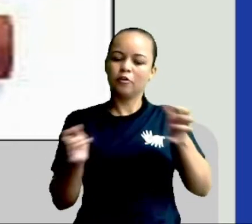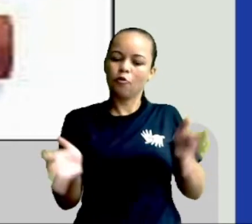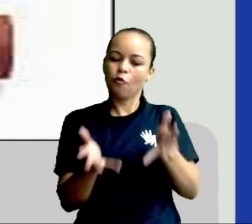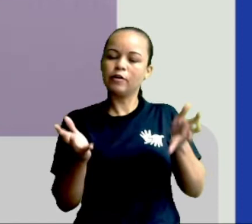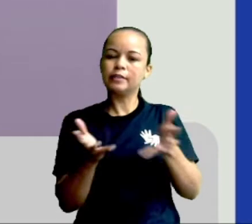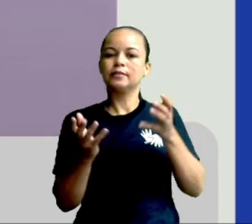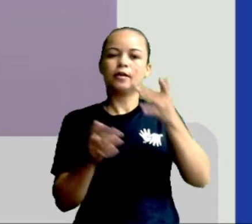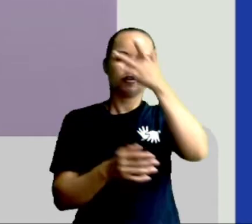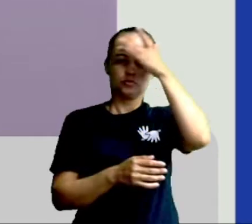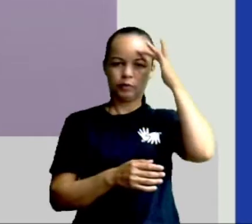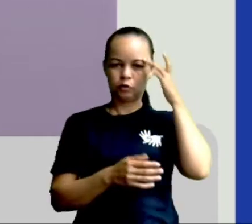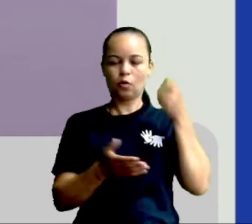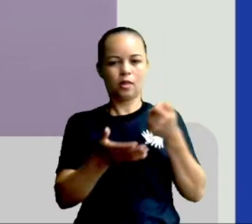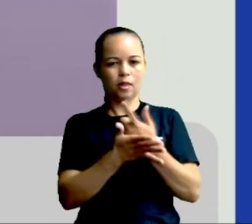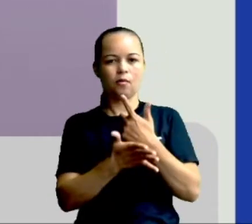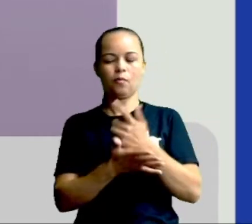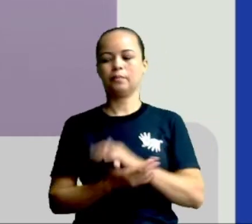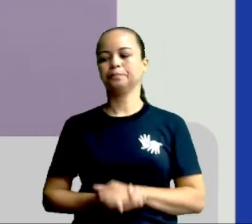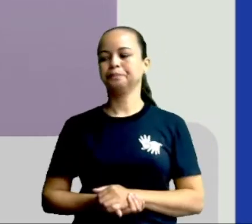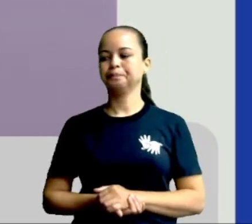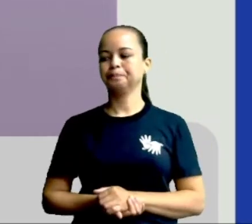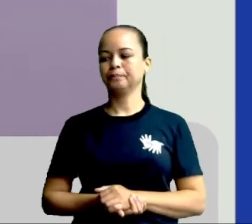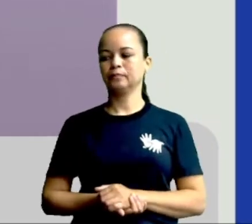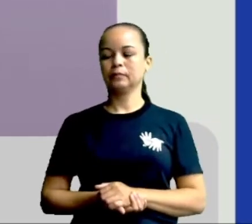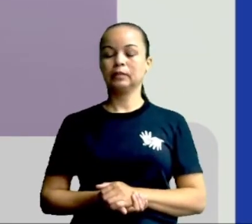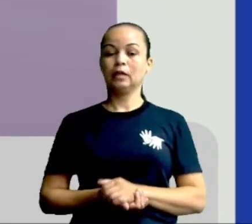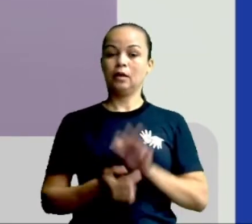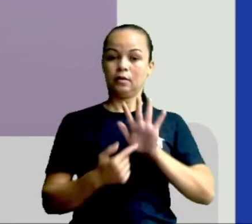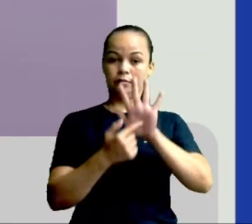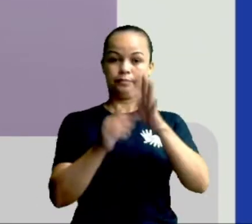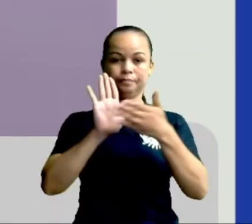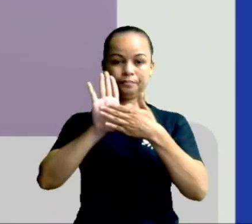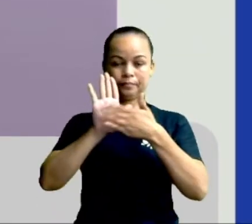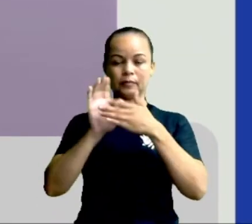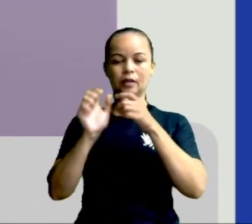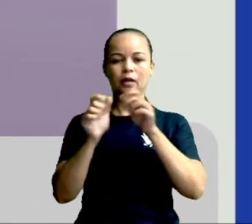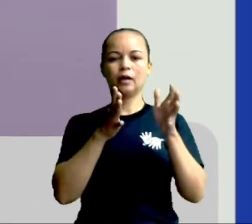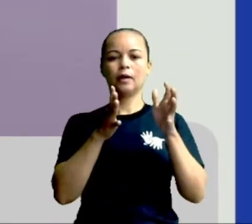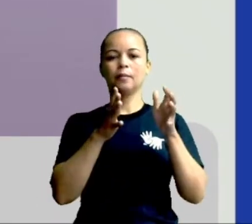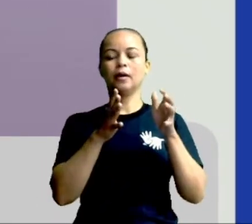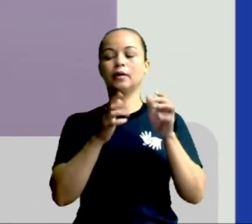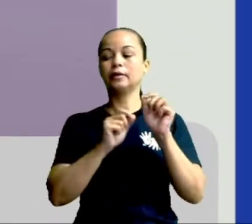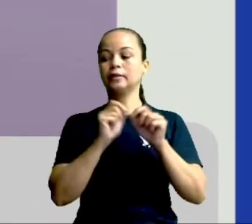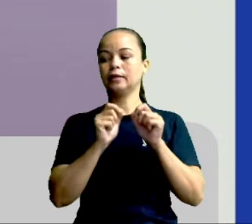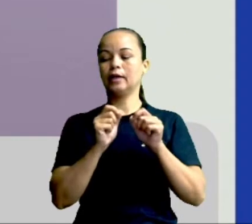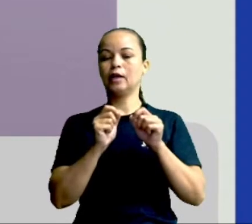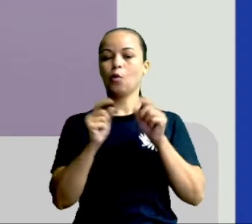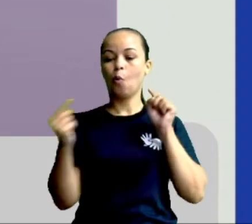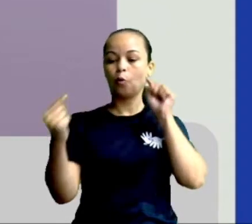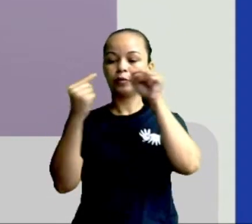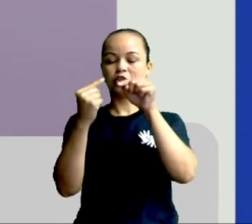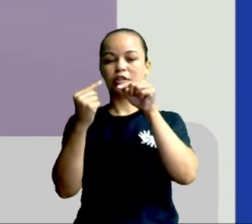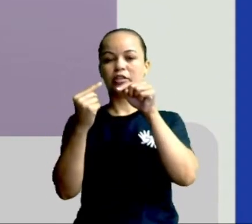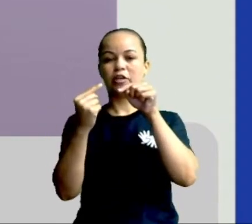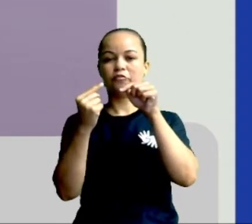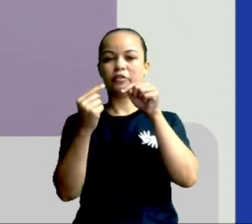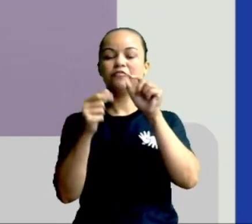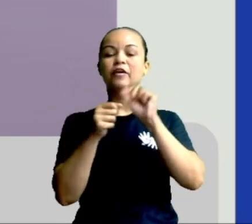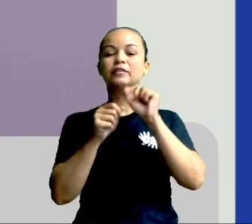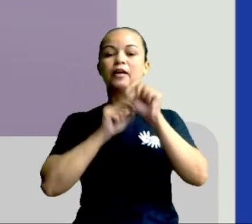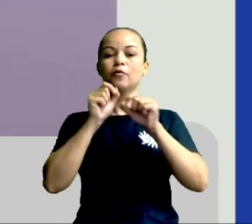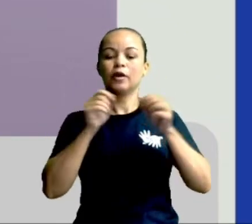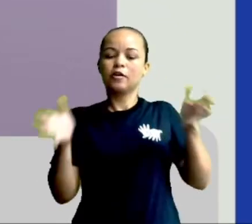as pessoas. Aqui um anúncio de campanha comunitária que tem o objetivo de convencer